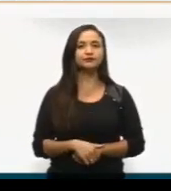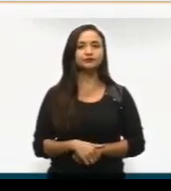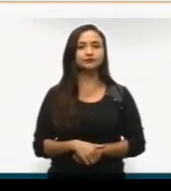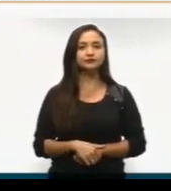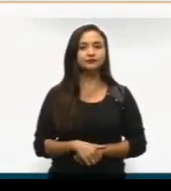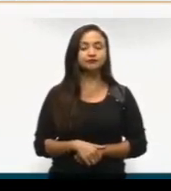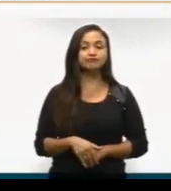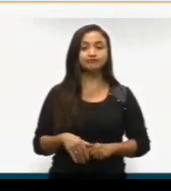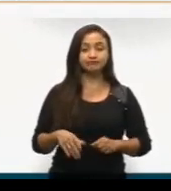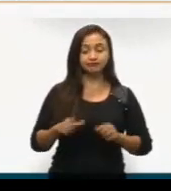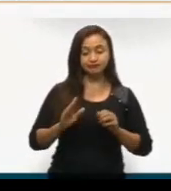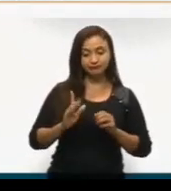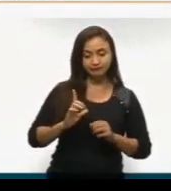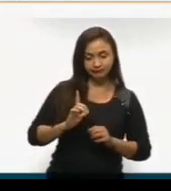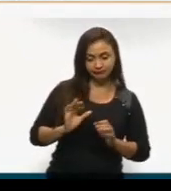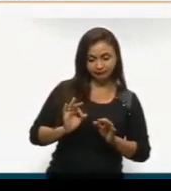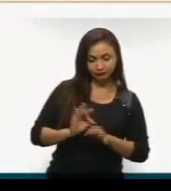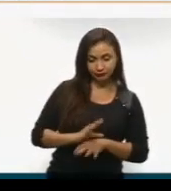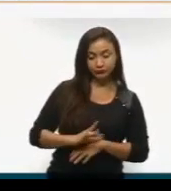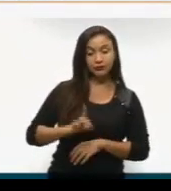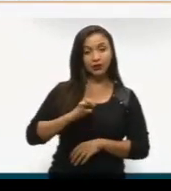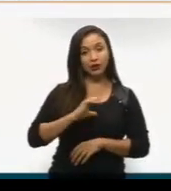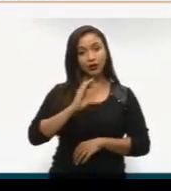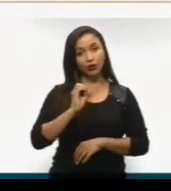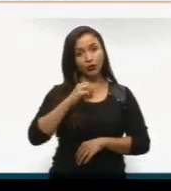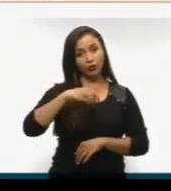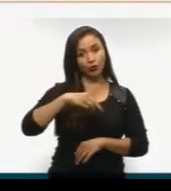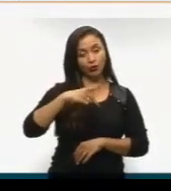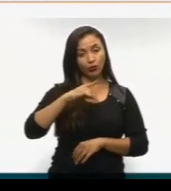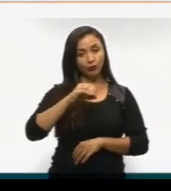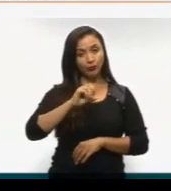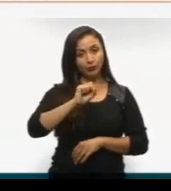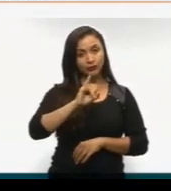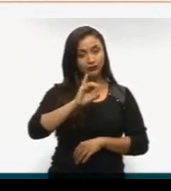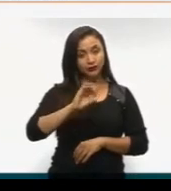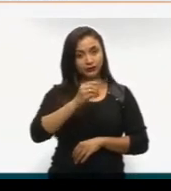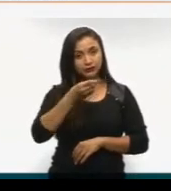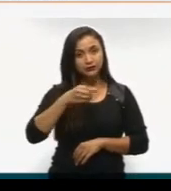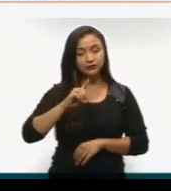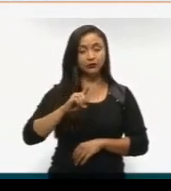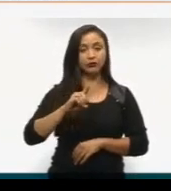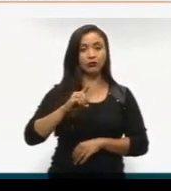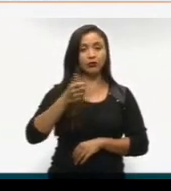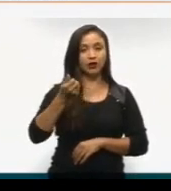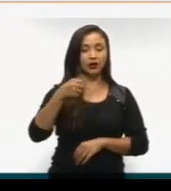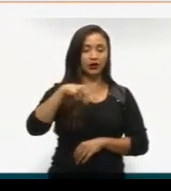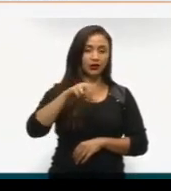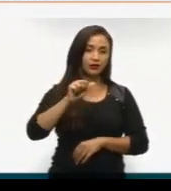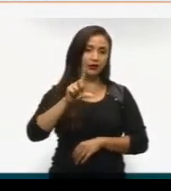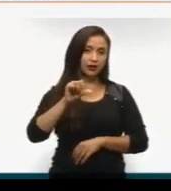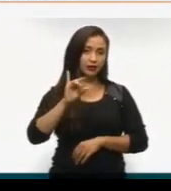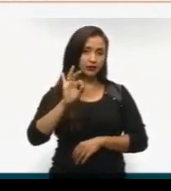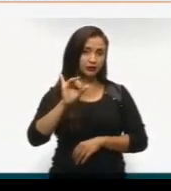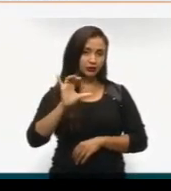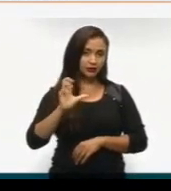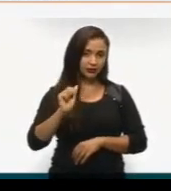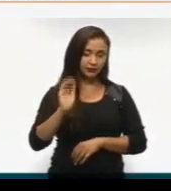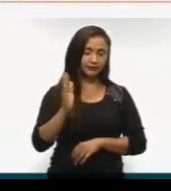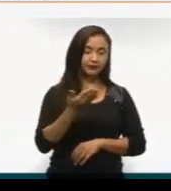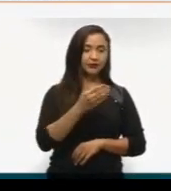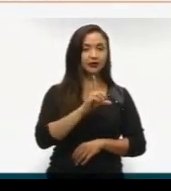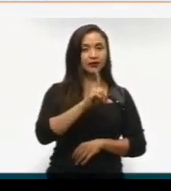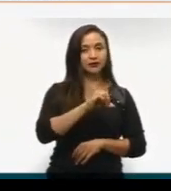Bom, composição analítica desonerado, tá? Então, o professor pegou a tabela de composição